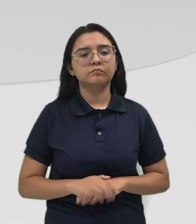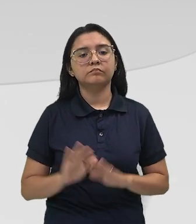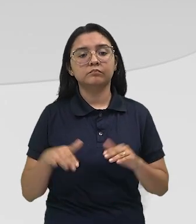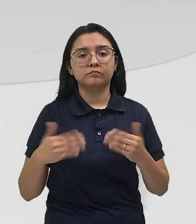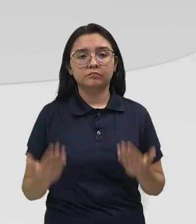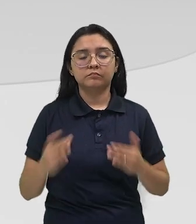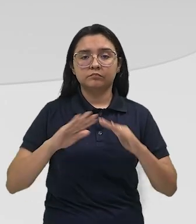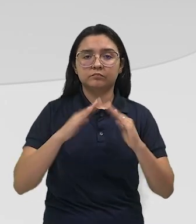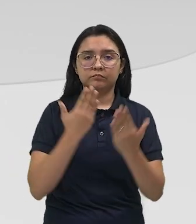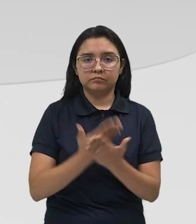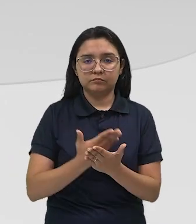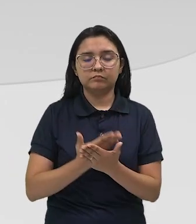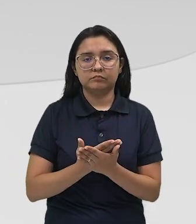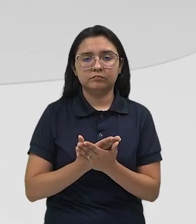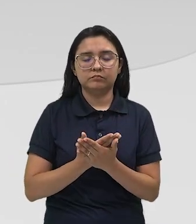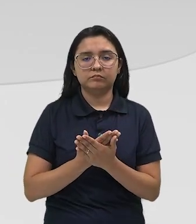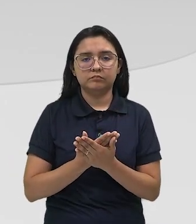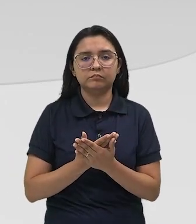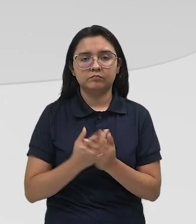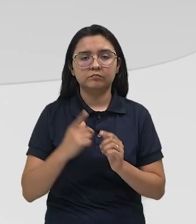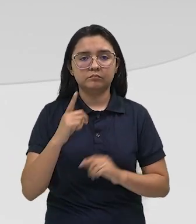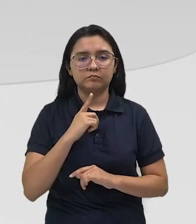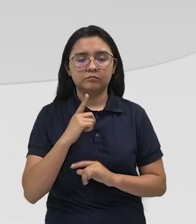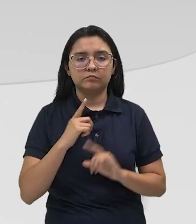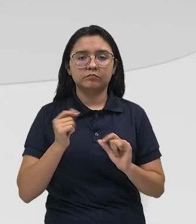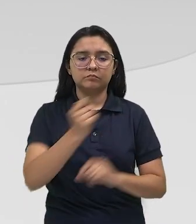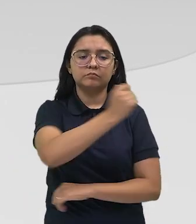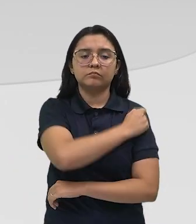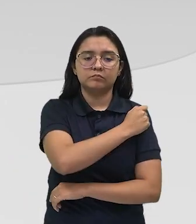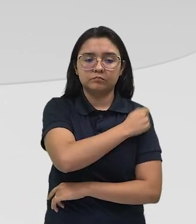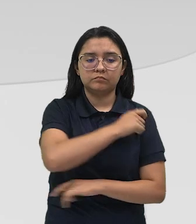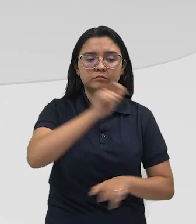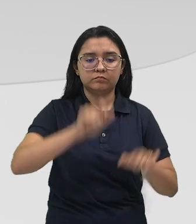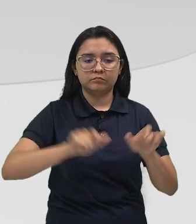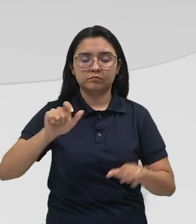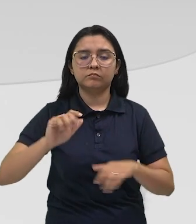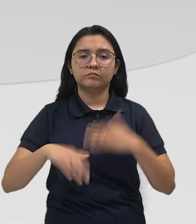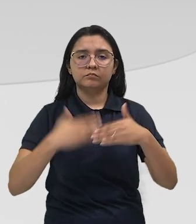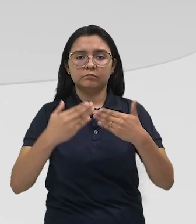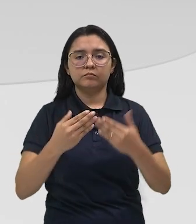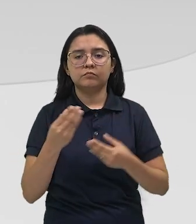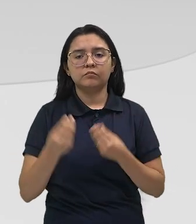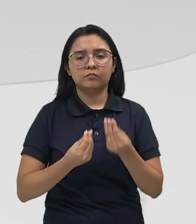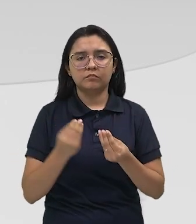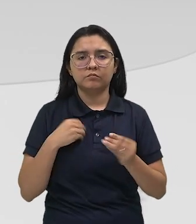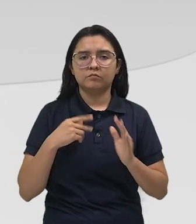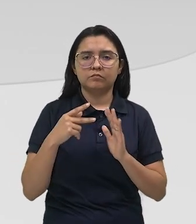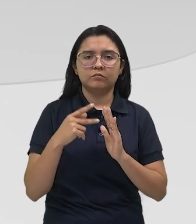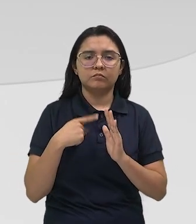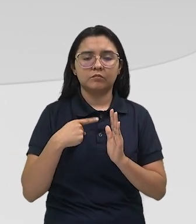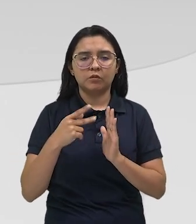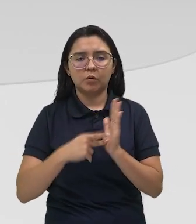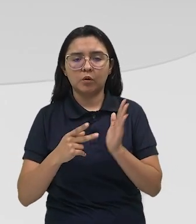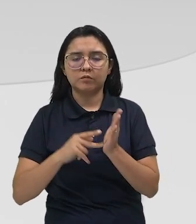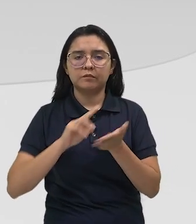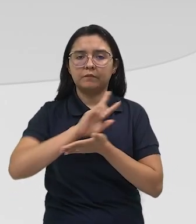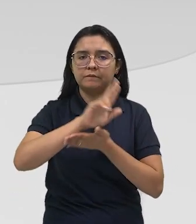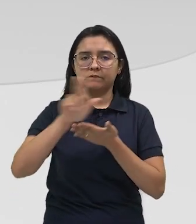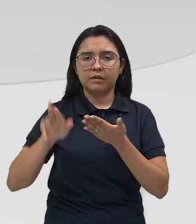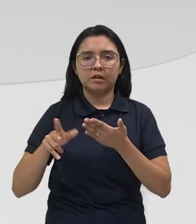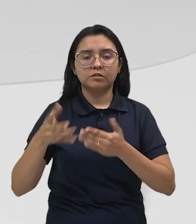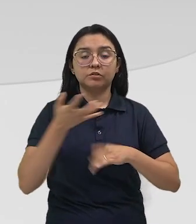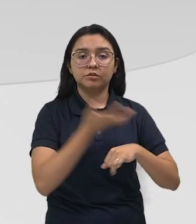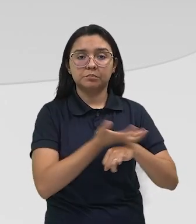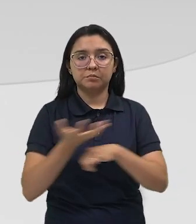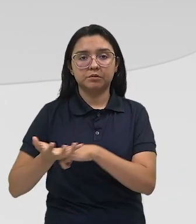podemos visualizar esse desempenho, né, estudantil, né, através aí das notas, né, das diferentes disciplinas ao longo do